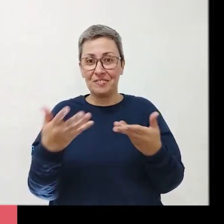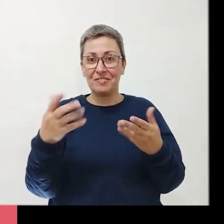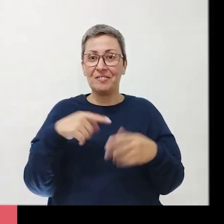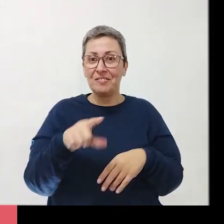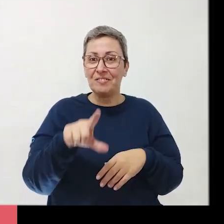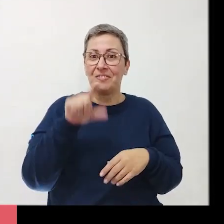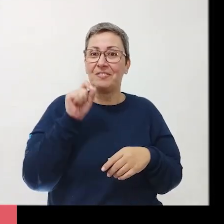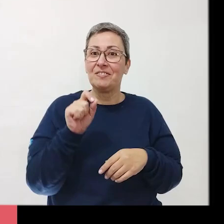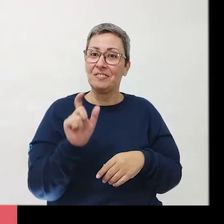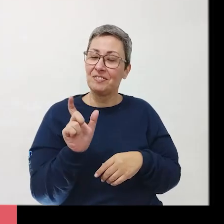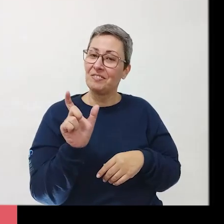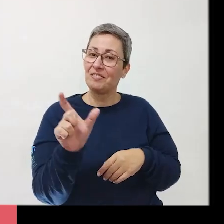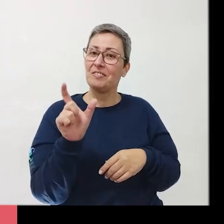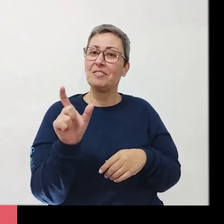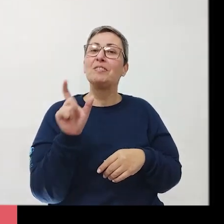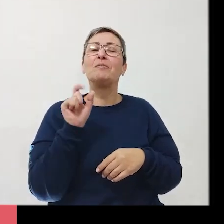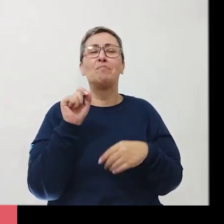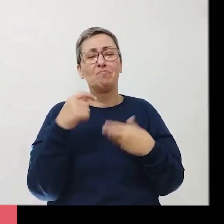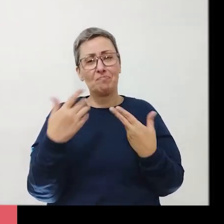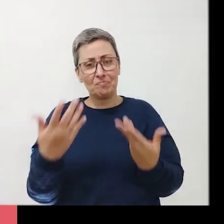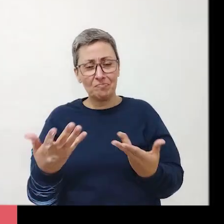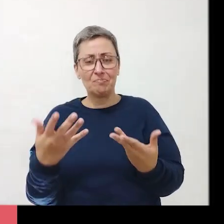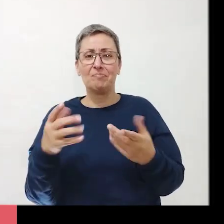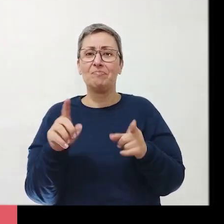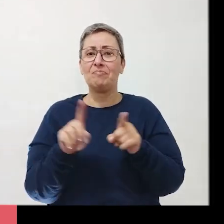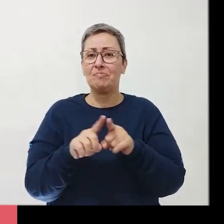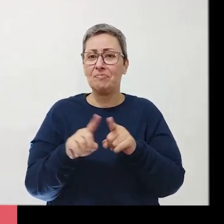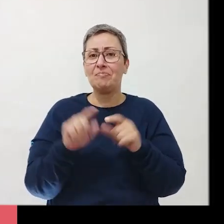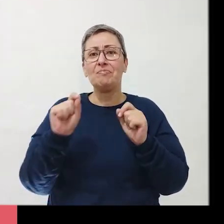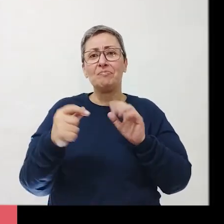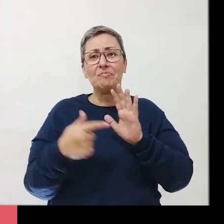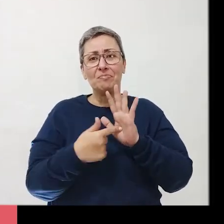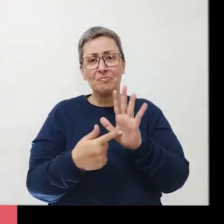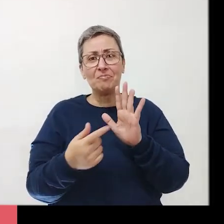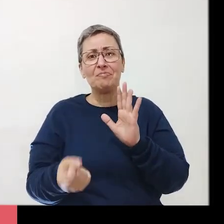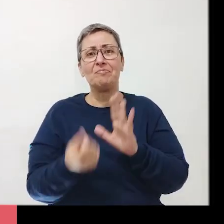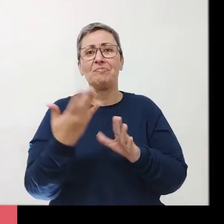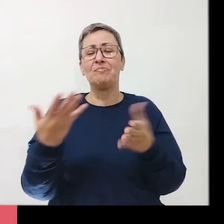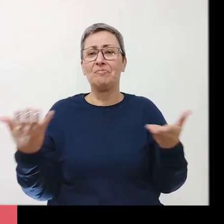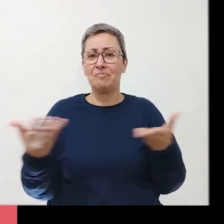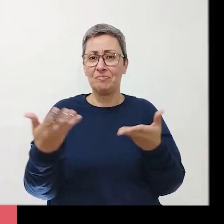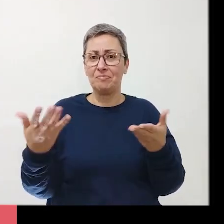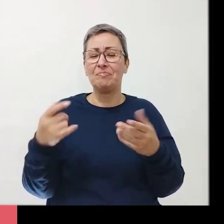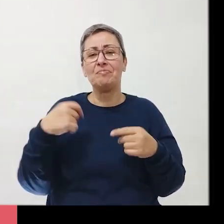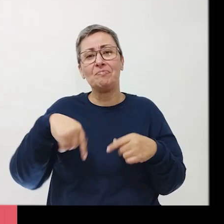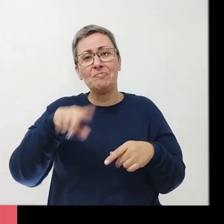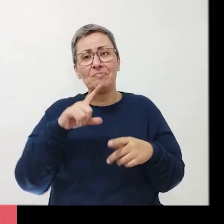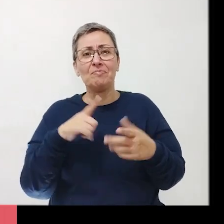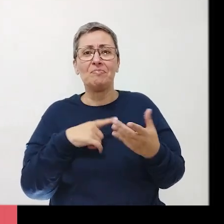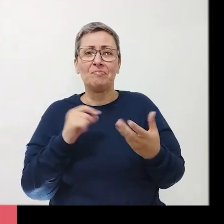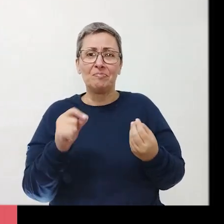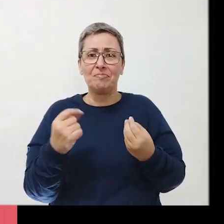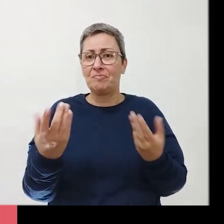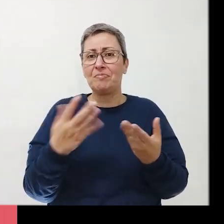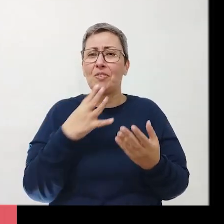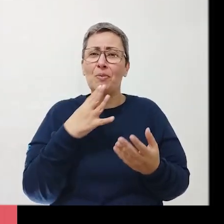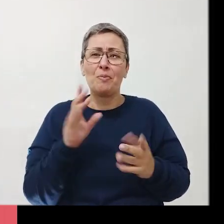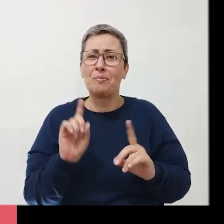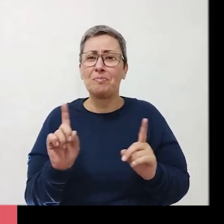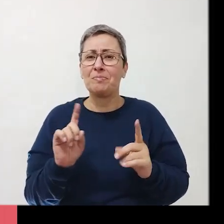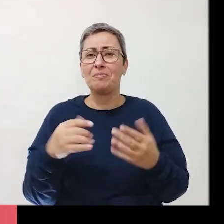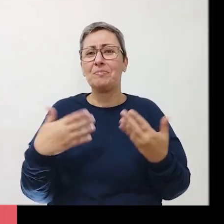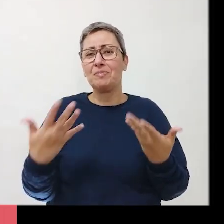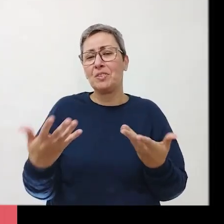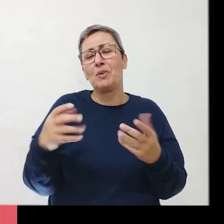uma palavra que apareceu hoje aqui, que você não conhecia, ou uma palavra que chamou a